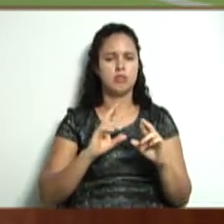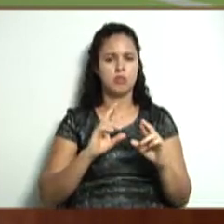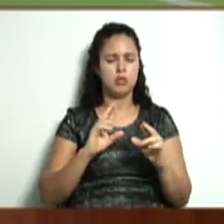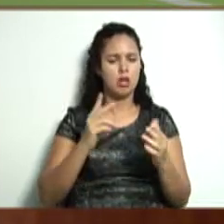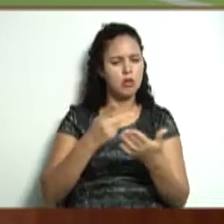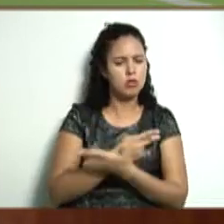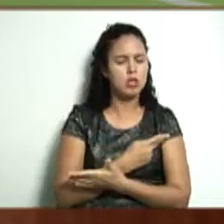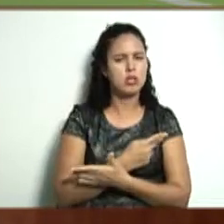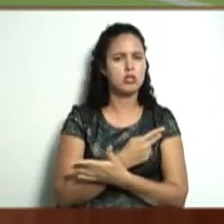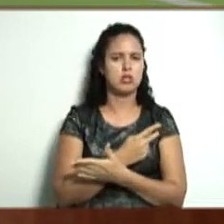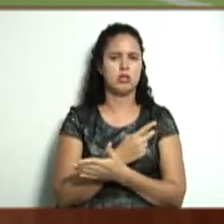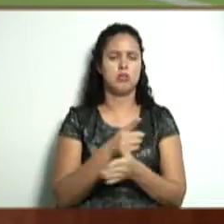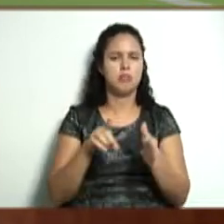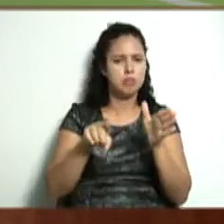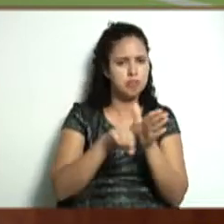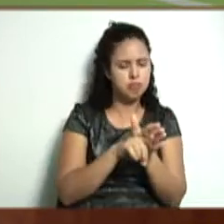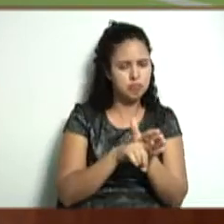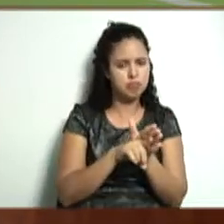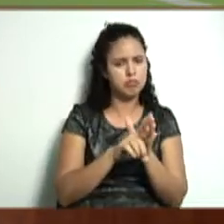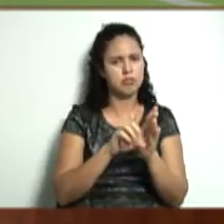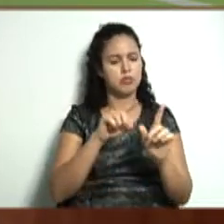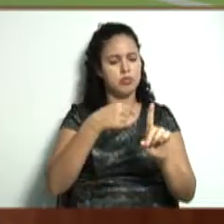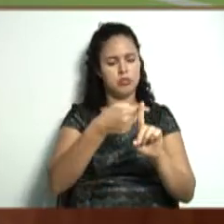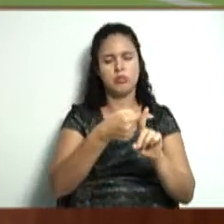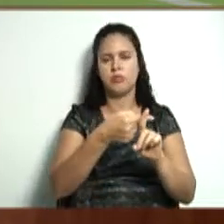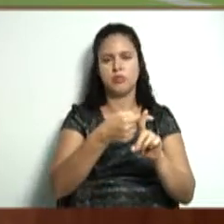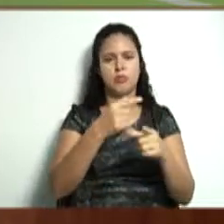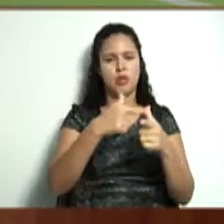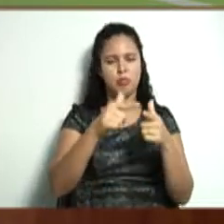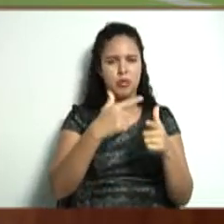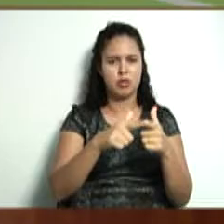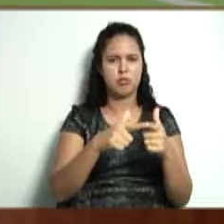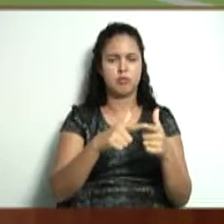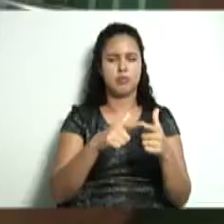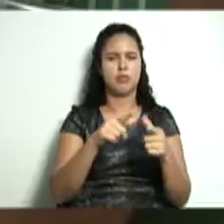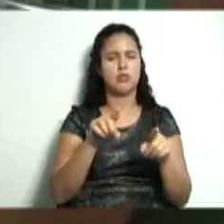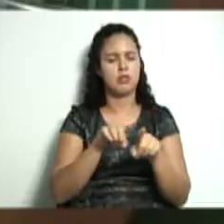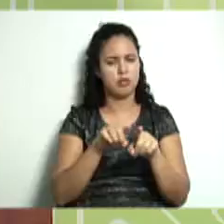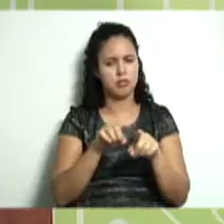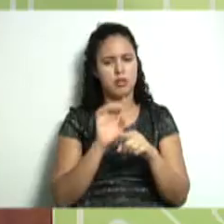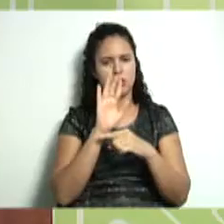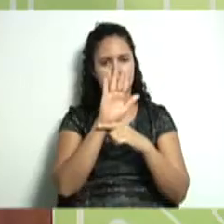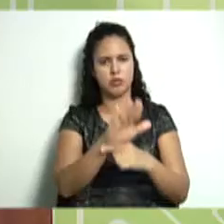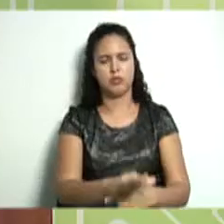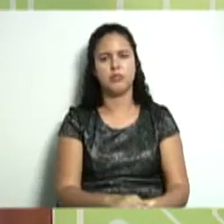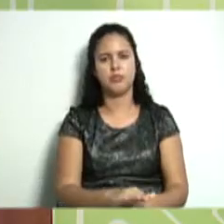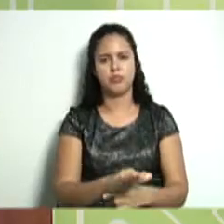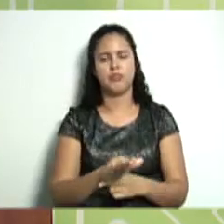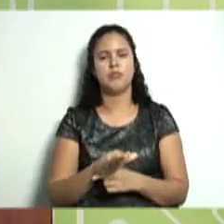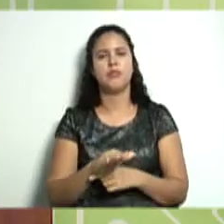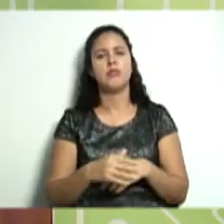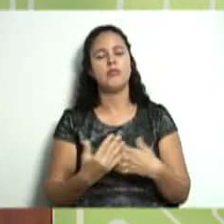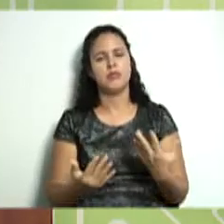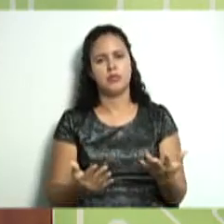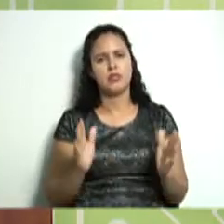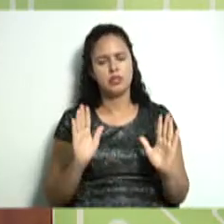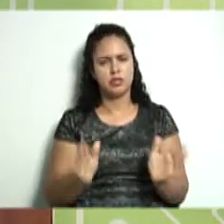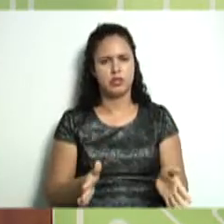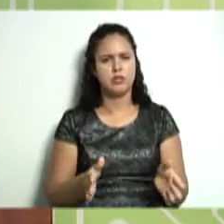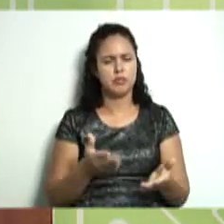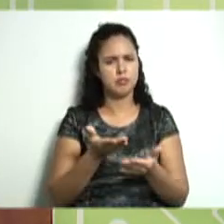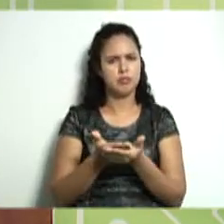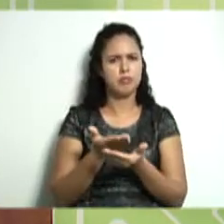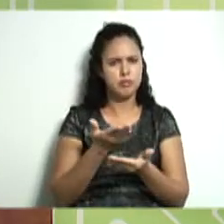também vamos ter que dividir os prejuízos, não é isso, professora? Isso, muito bem, professora Maraí. A gente viu nas outras